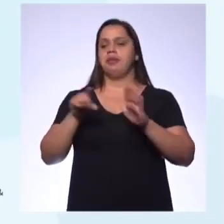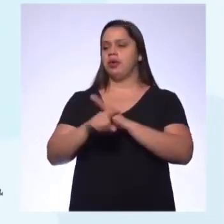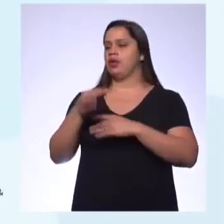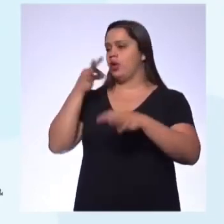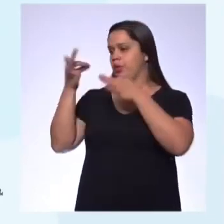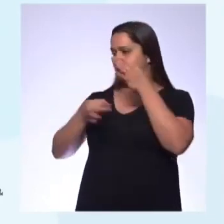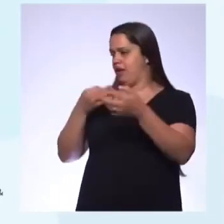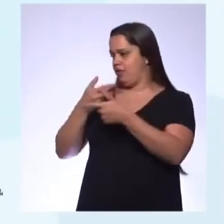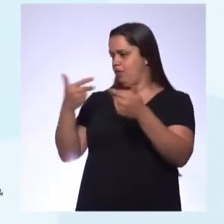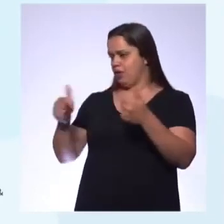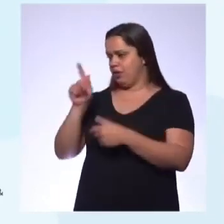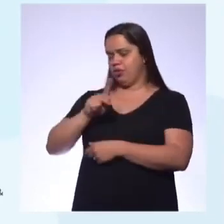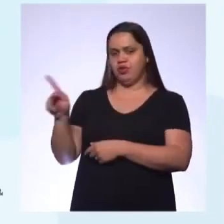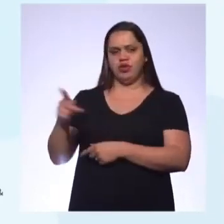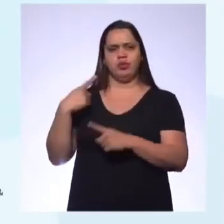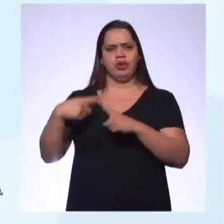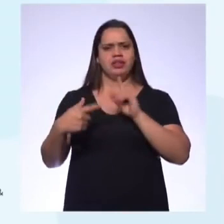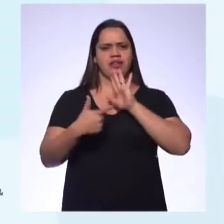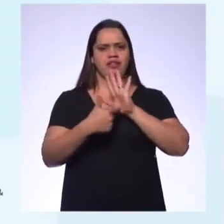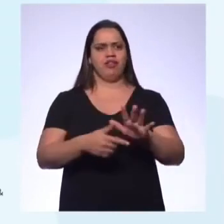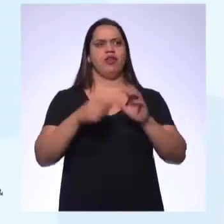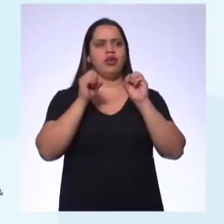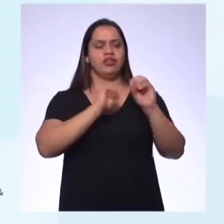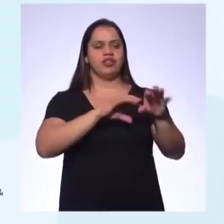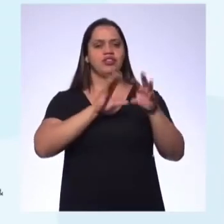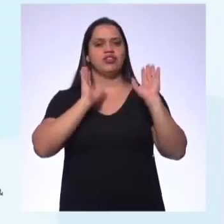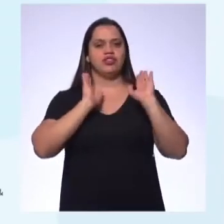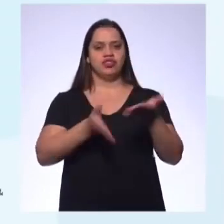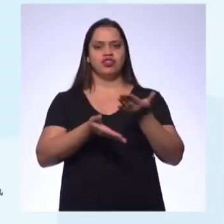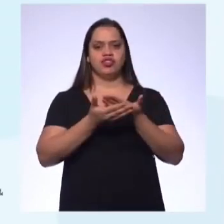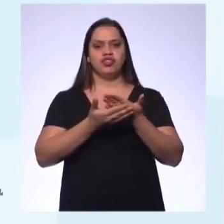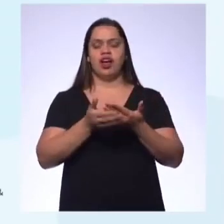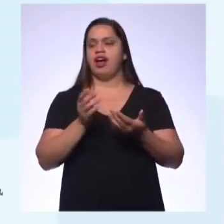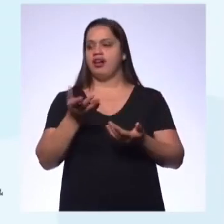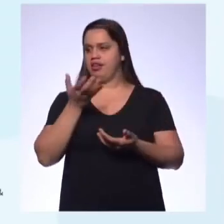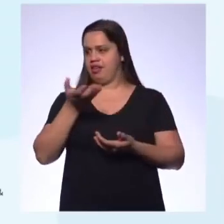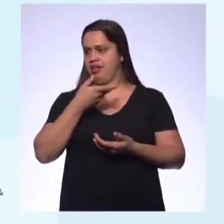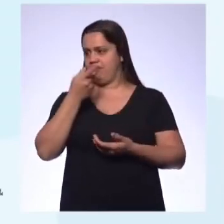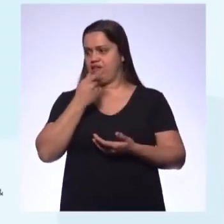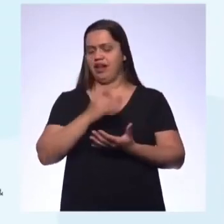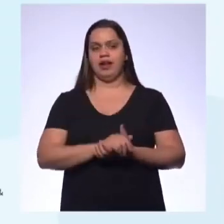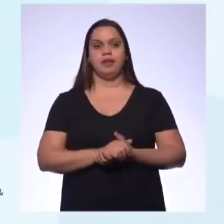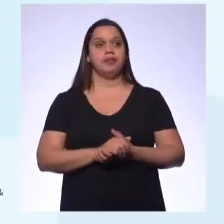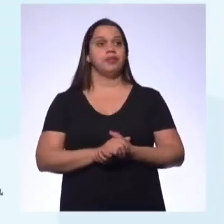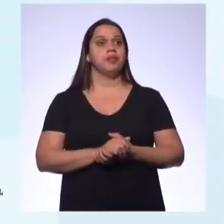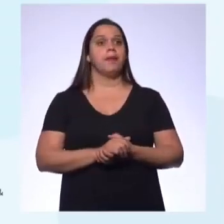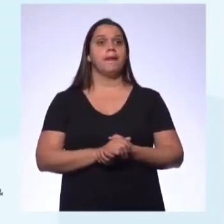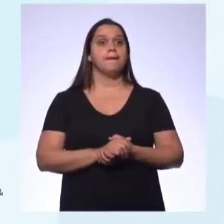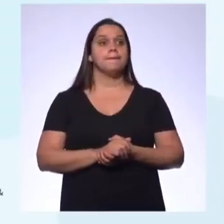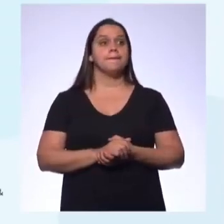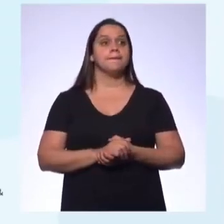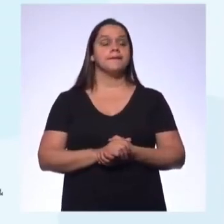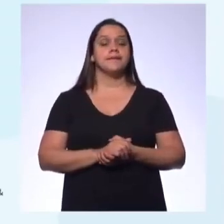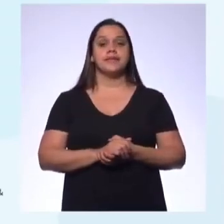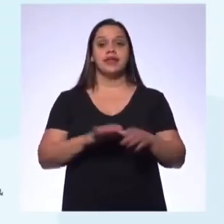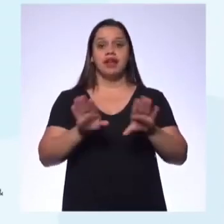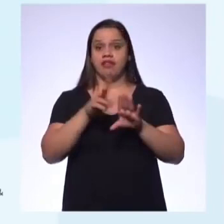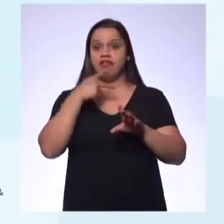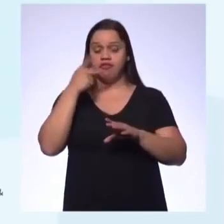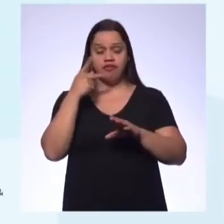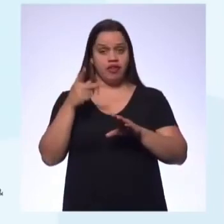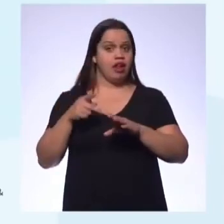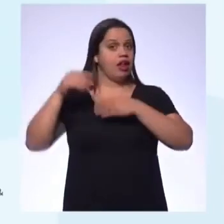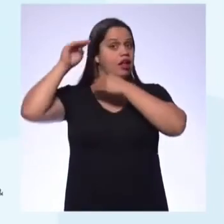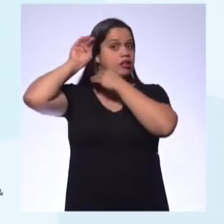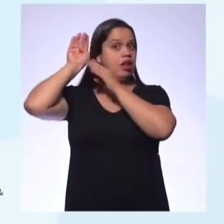a audição ali, professor, que você tinha dado essa aula sensacional da orelha externa, média e interna,